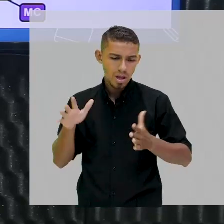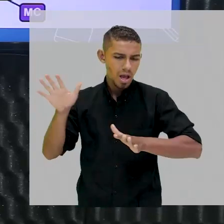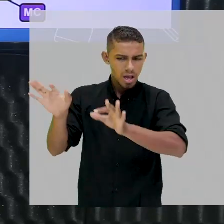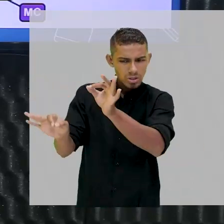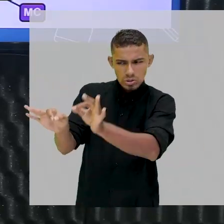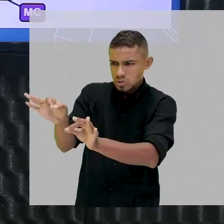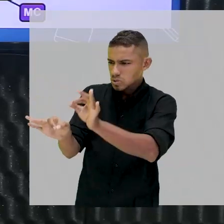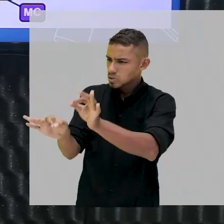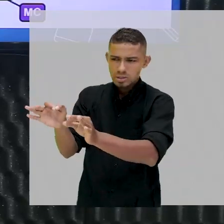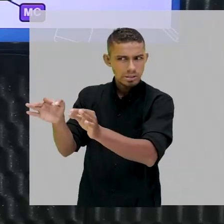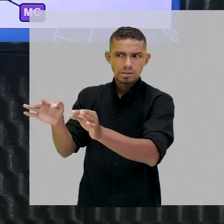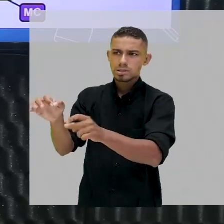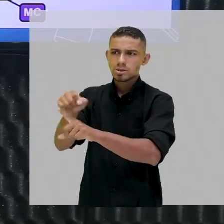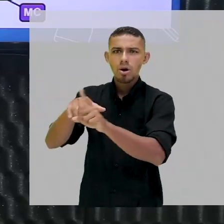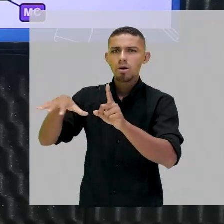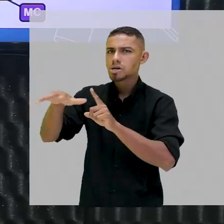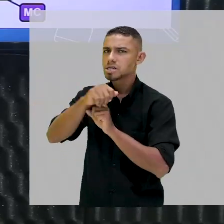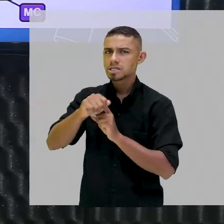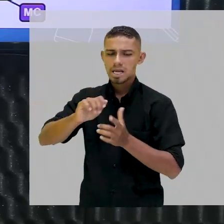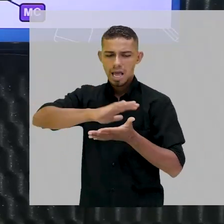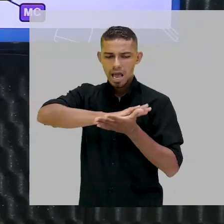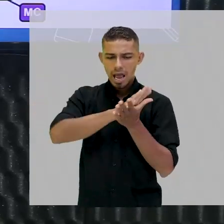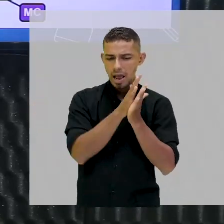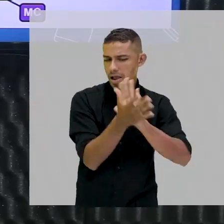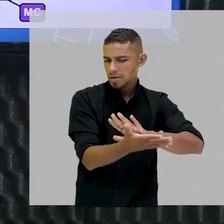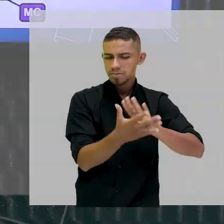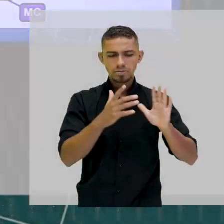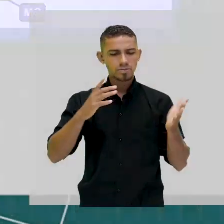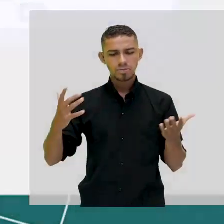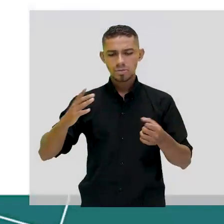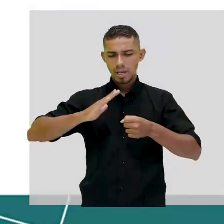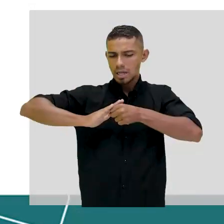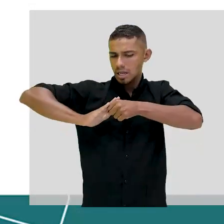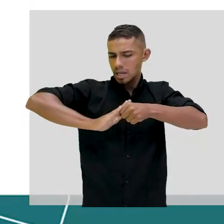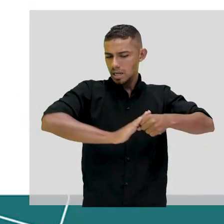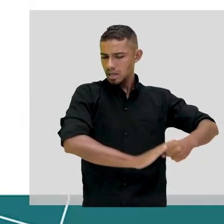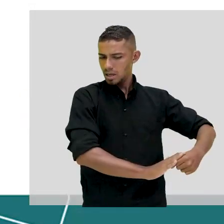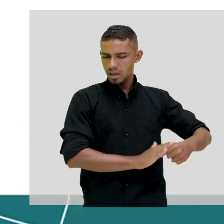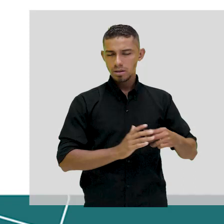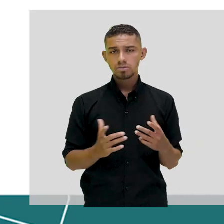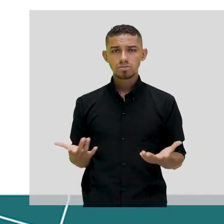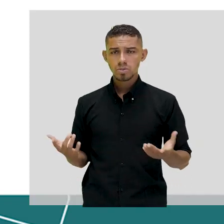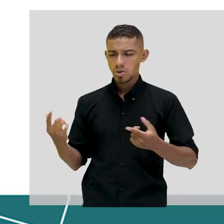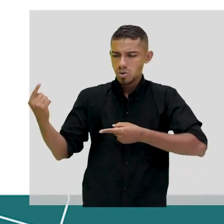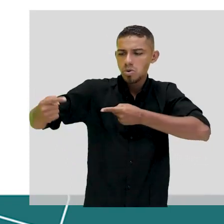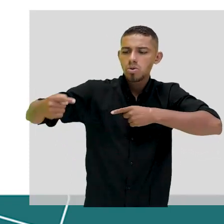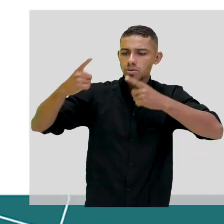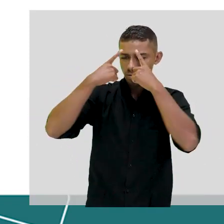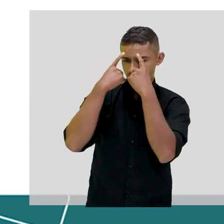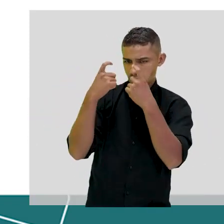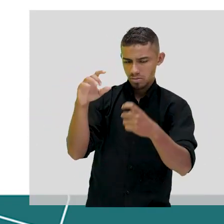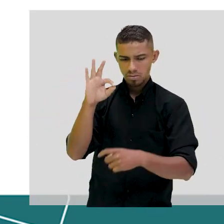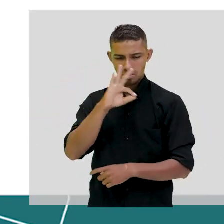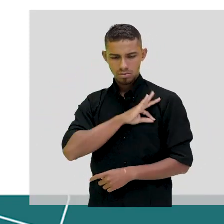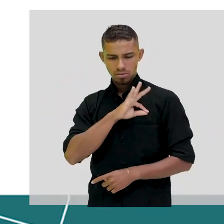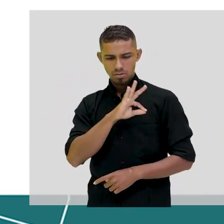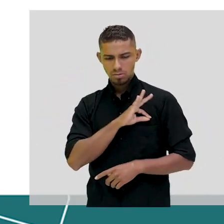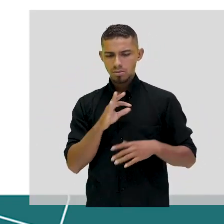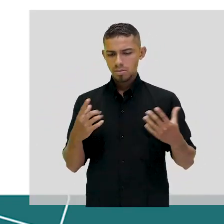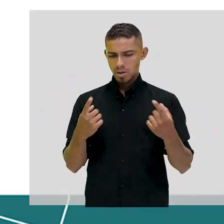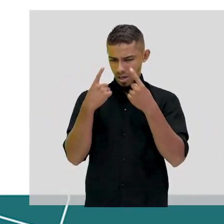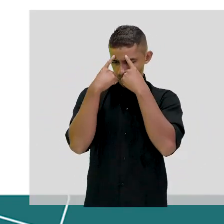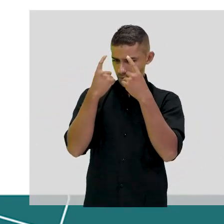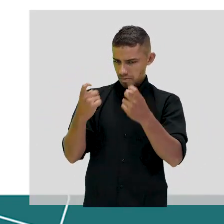injustiças sociais, o combate ao racismo, o combate à violência policial. Essas são uma